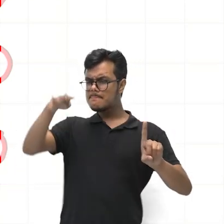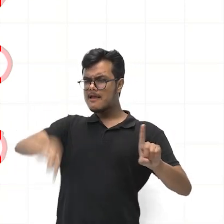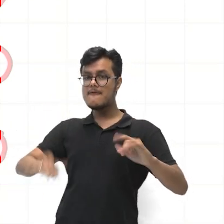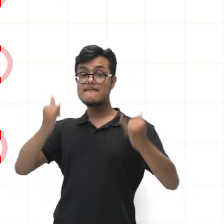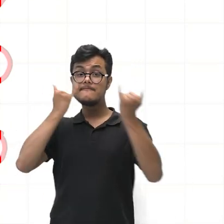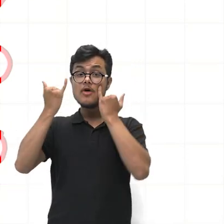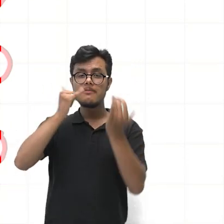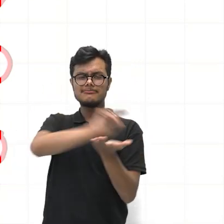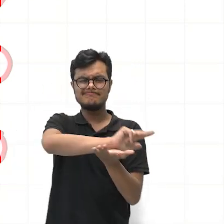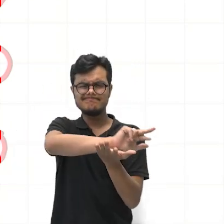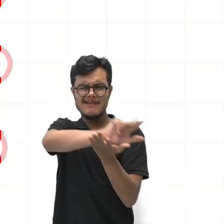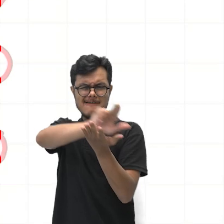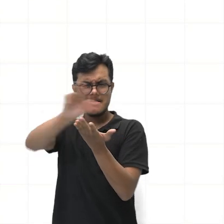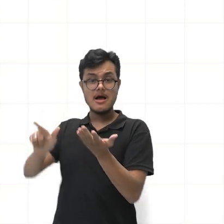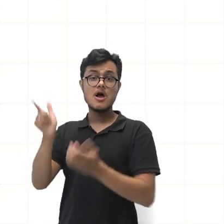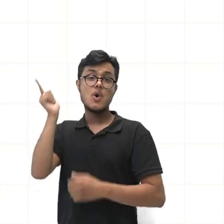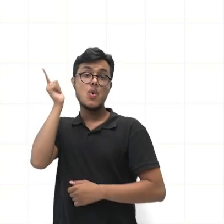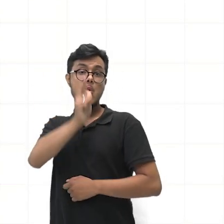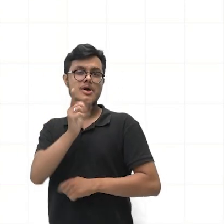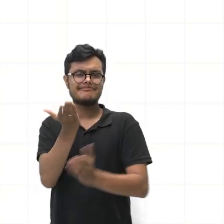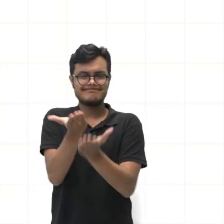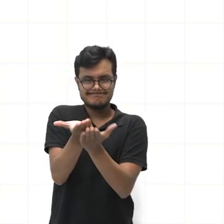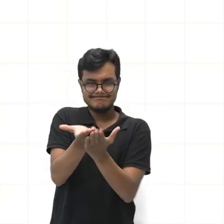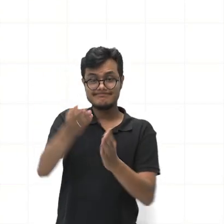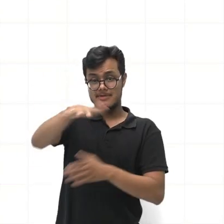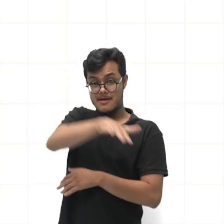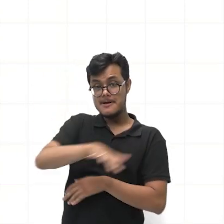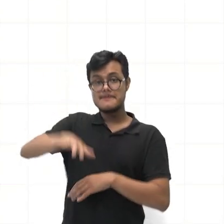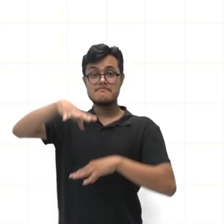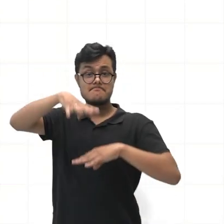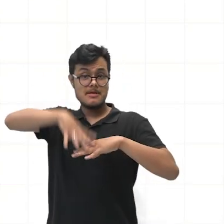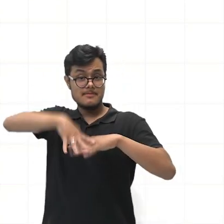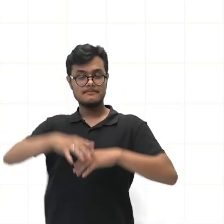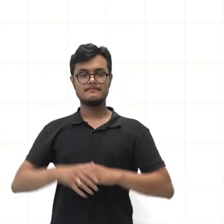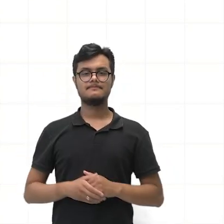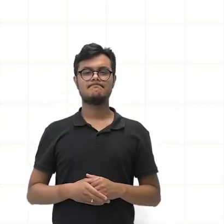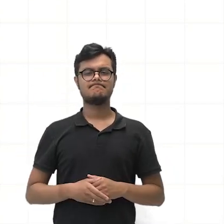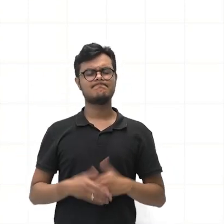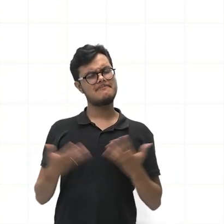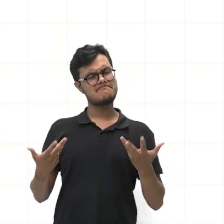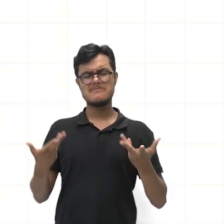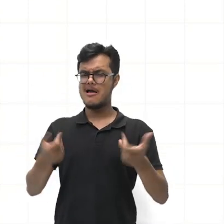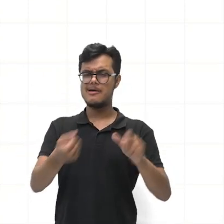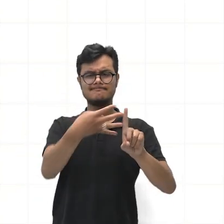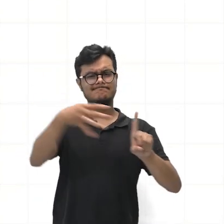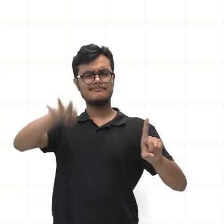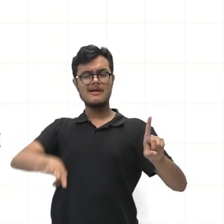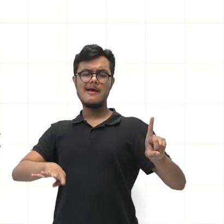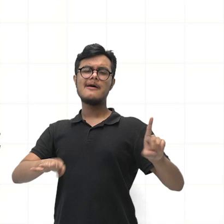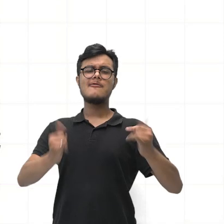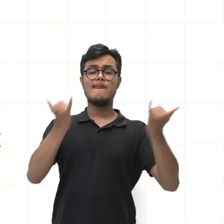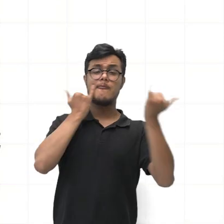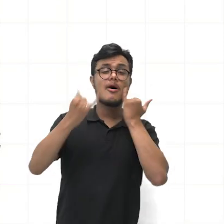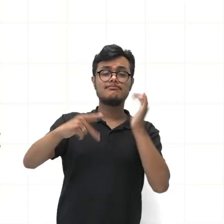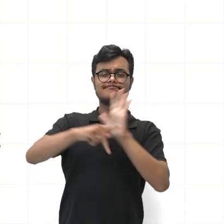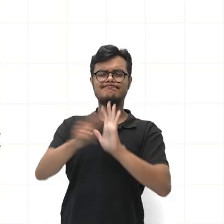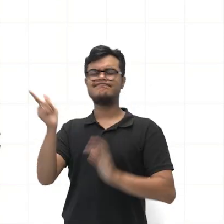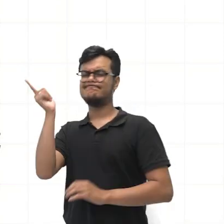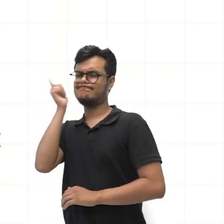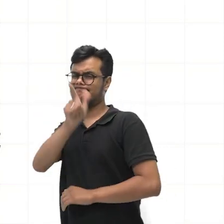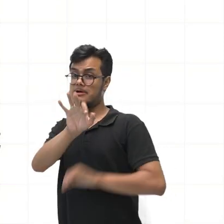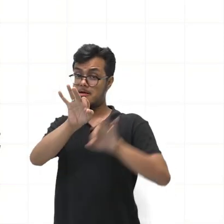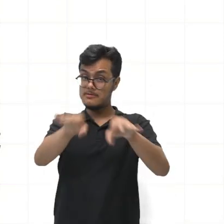série de conteúdos que podemos explorar, né? É muito show de bola o tratamento da informação para que a gente